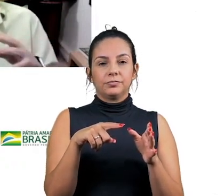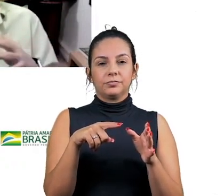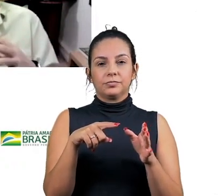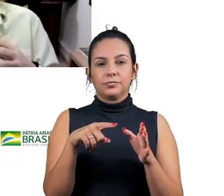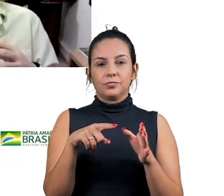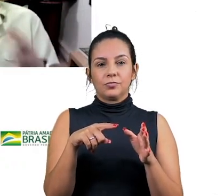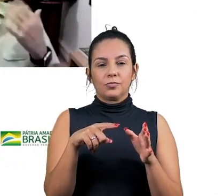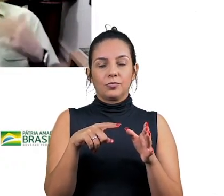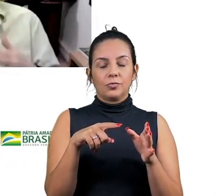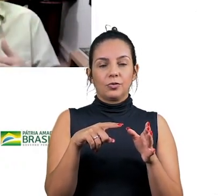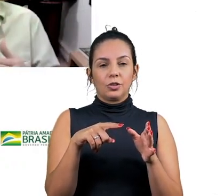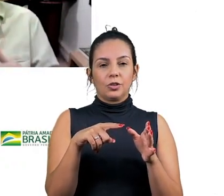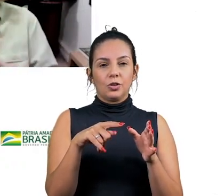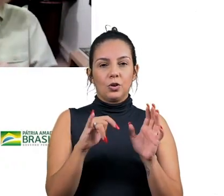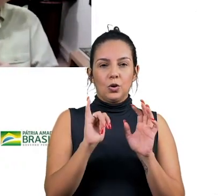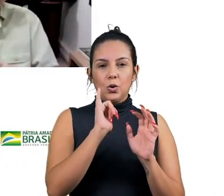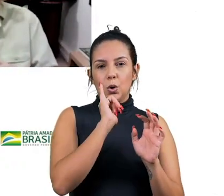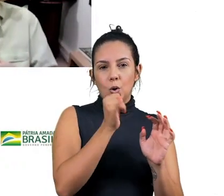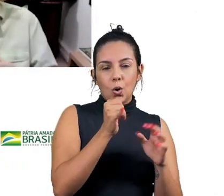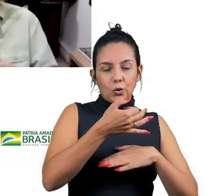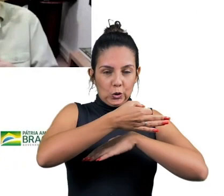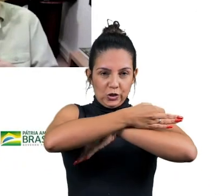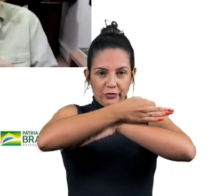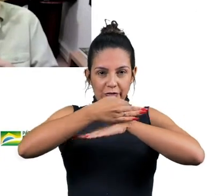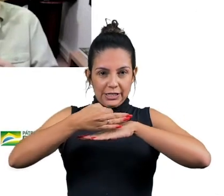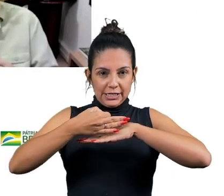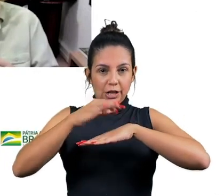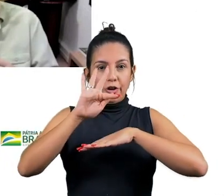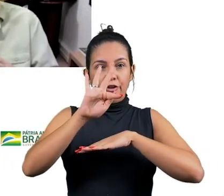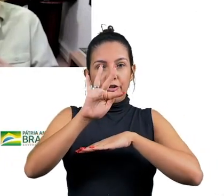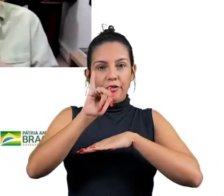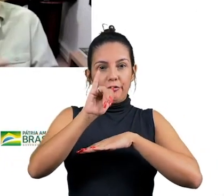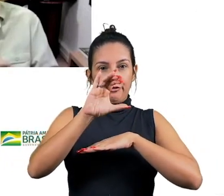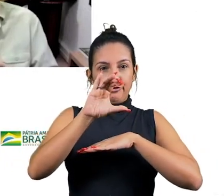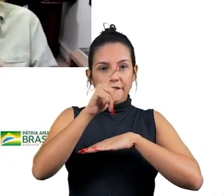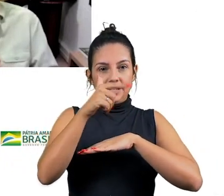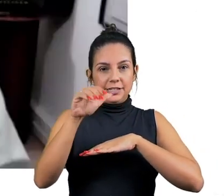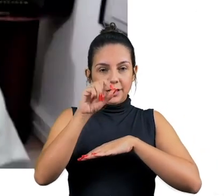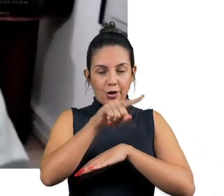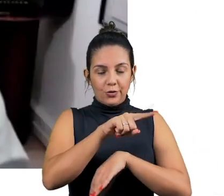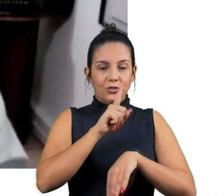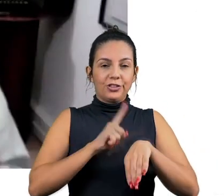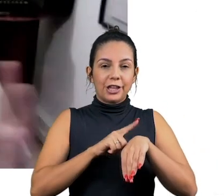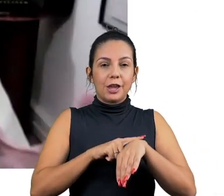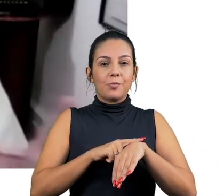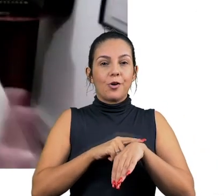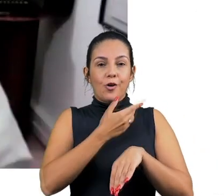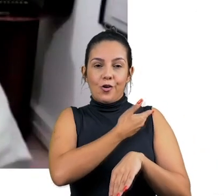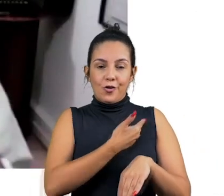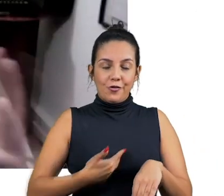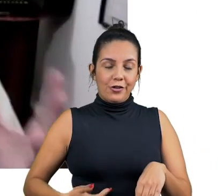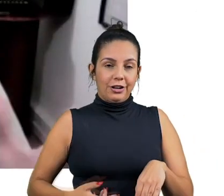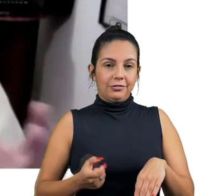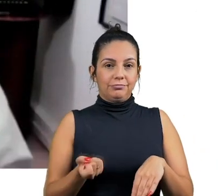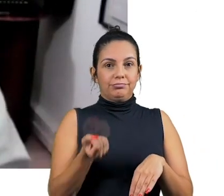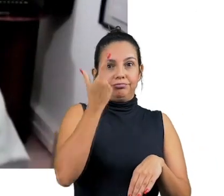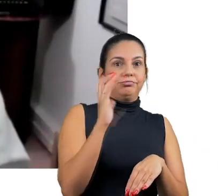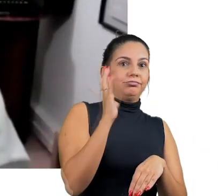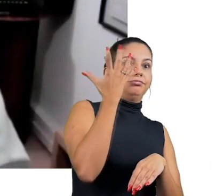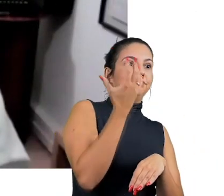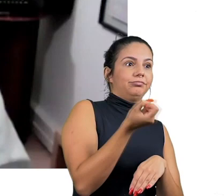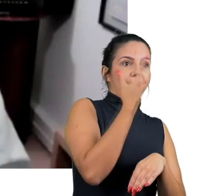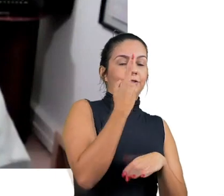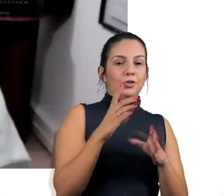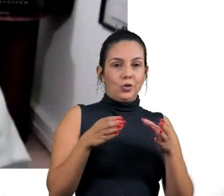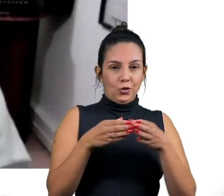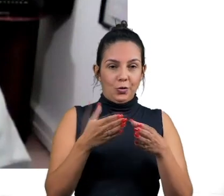contraponto ficcional do Tempo dos Governantes Incidentais, né? Porque ele é exatamente a história de um